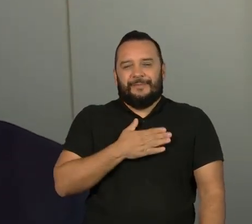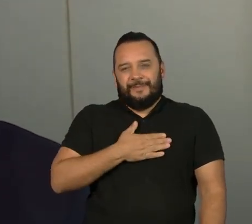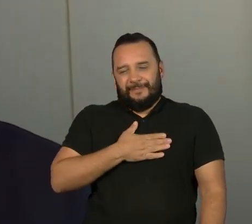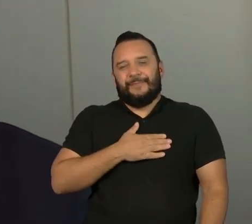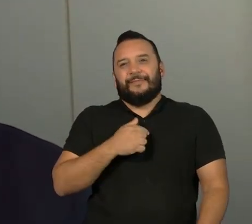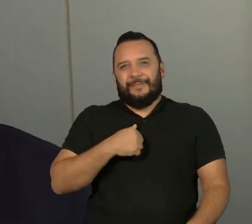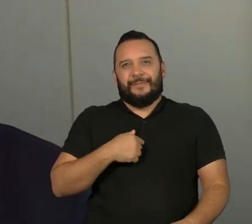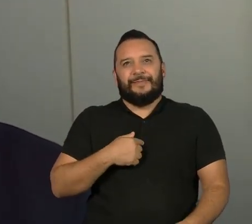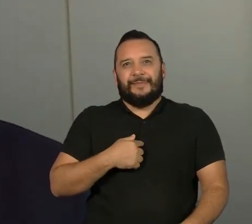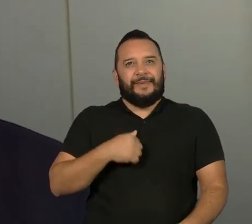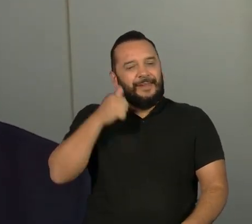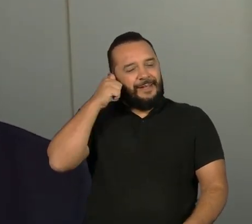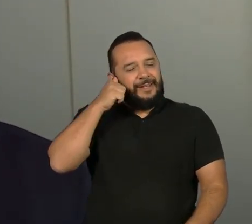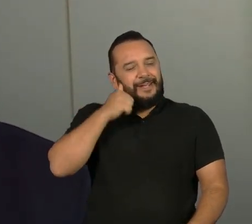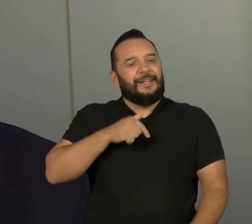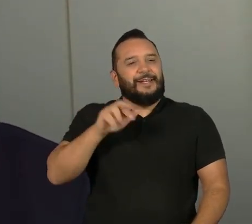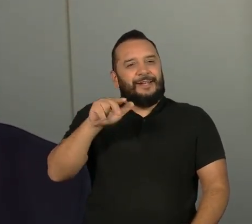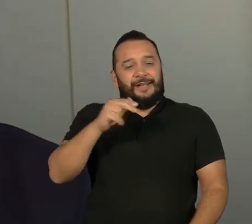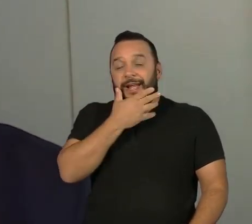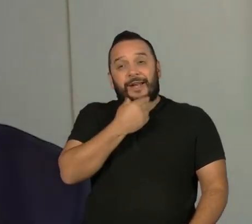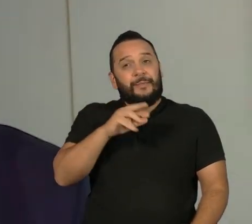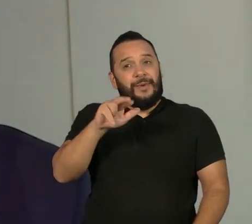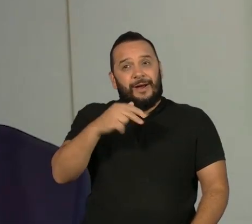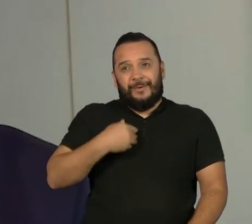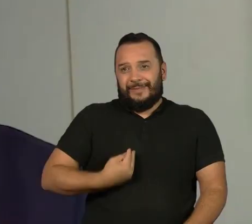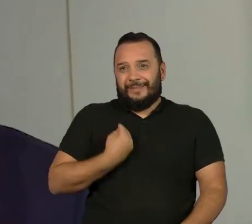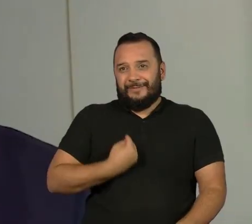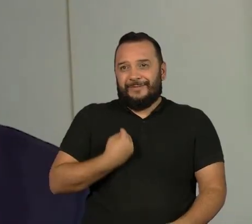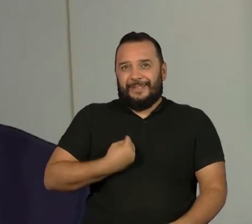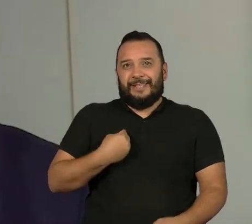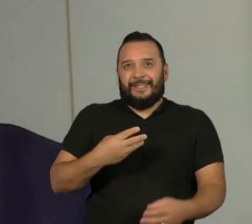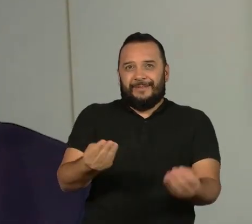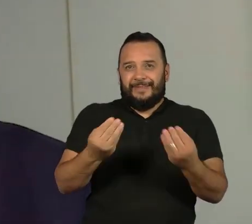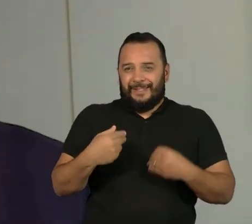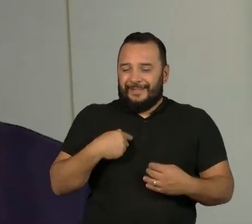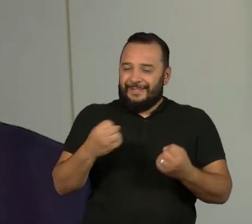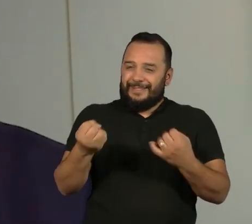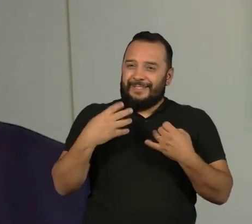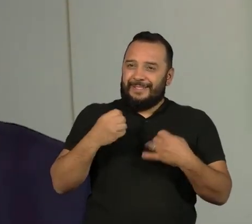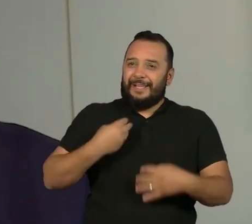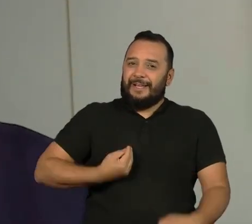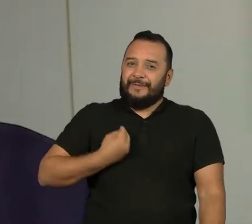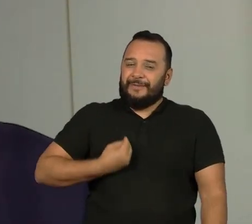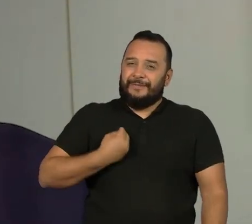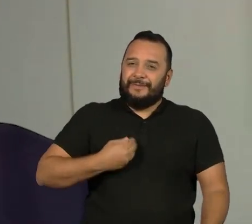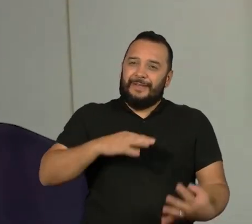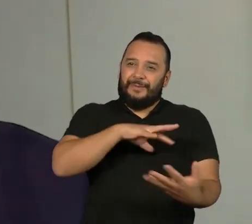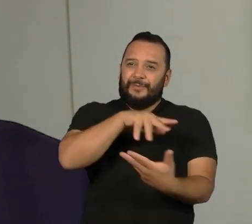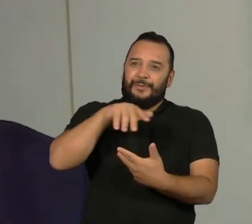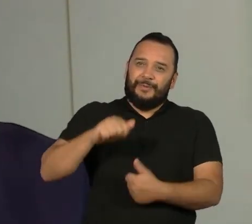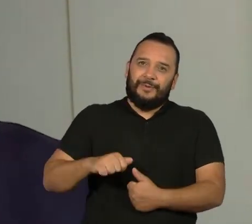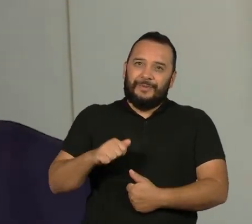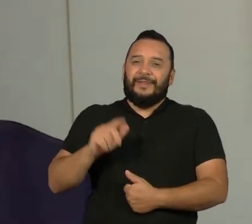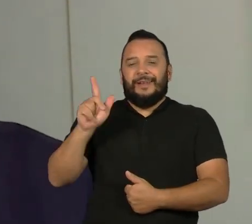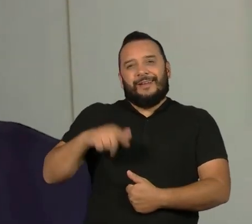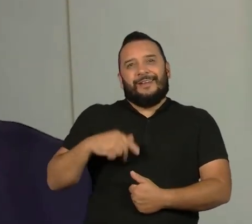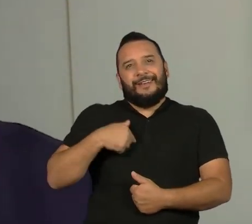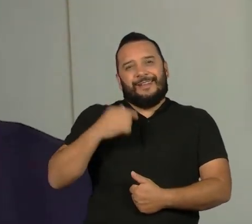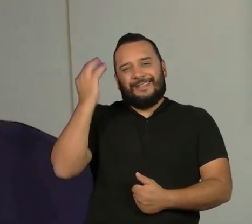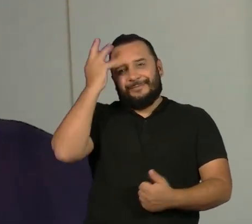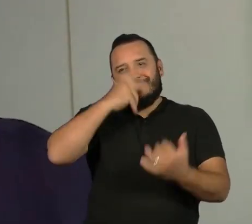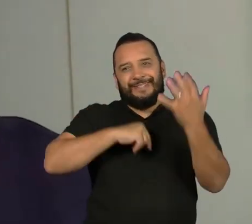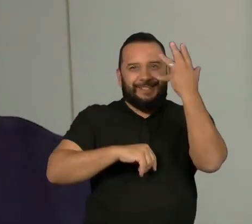que a vida trouxe para me ensinar todos os dias que ser sobrevivente nesse mundo é de grande